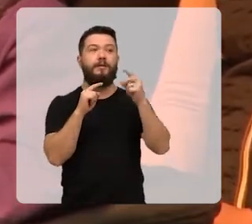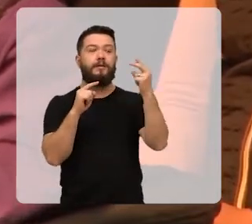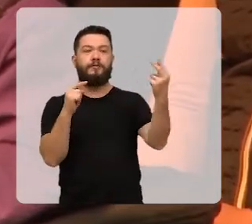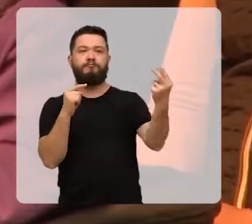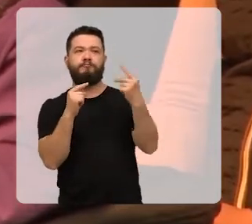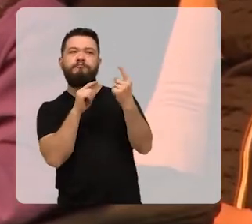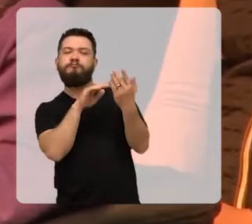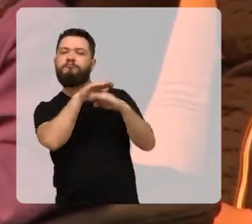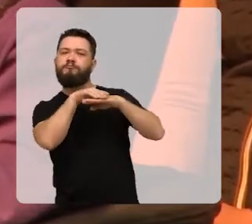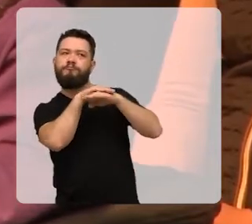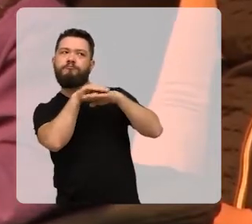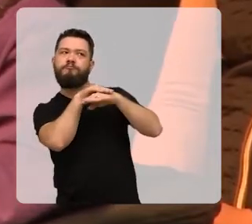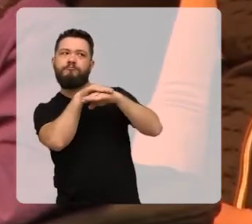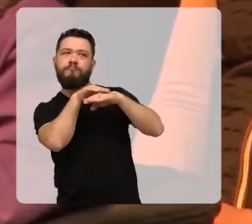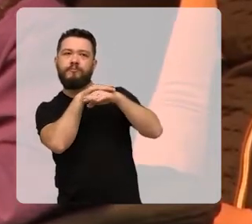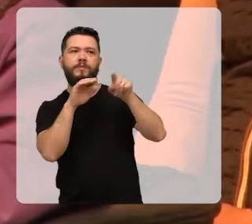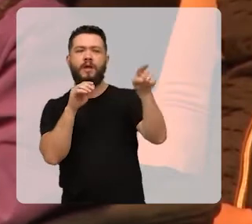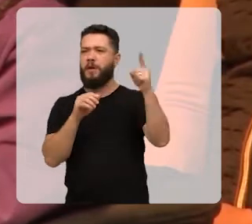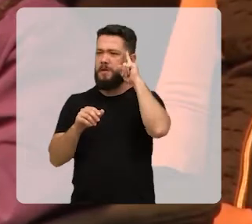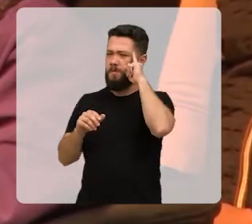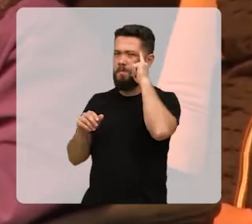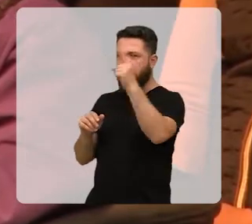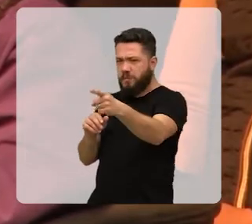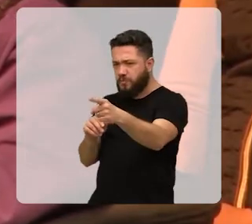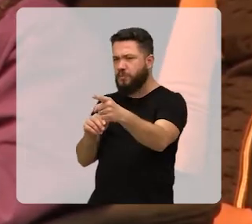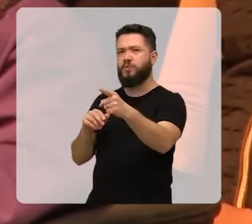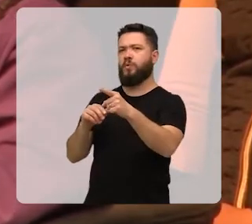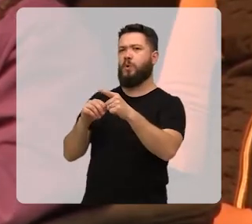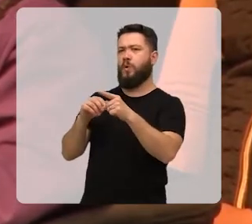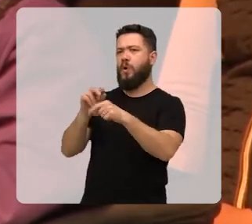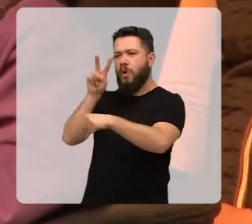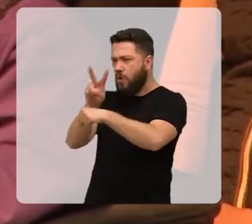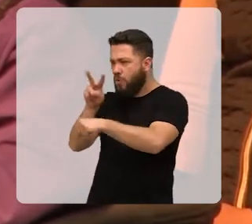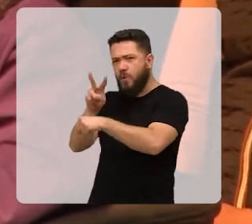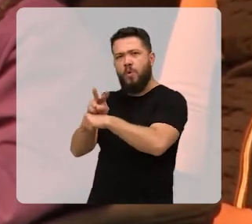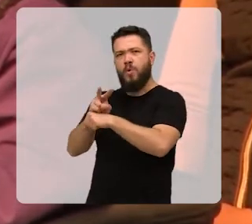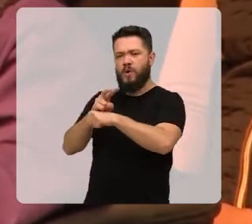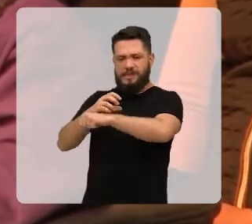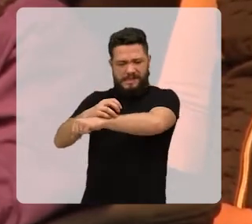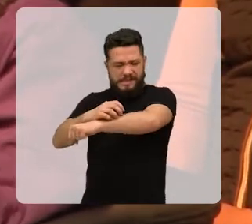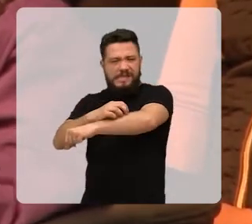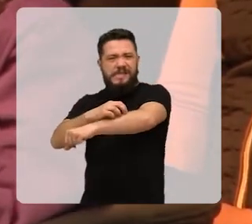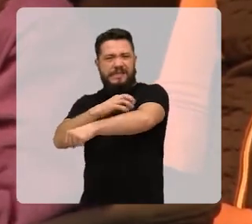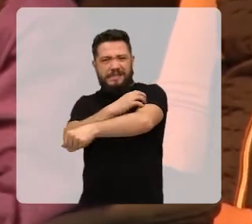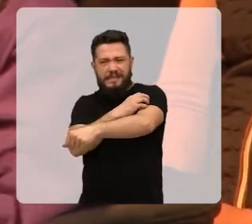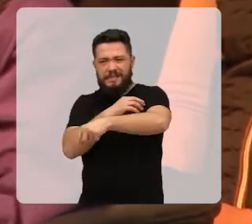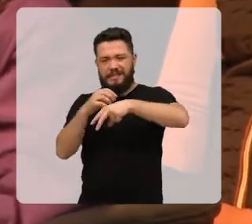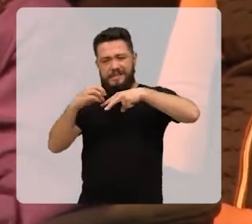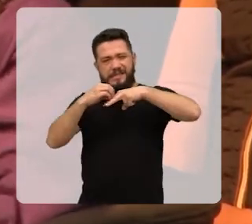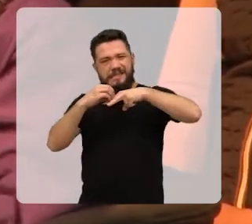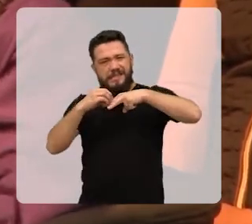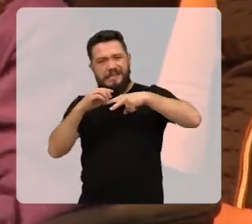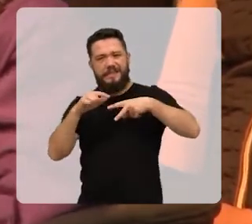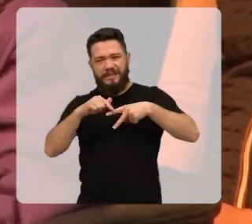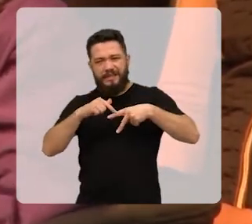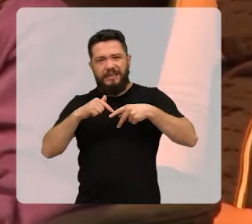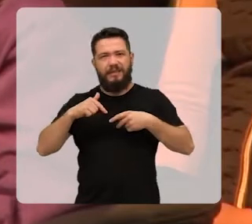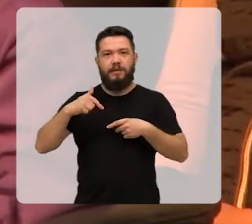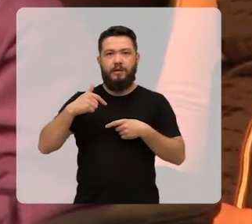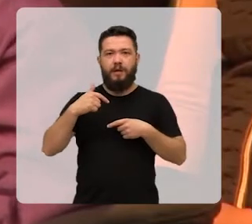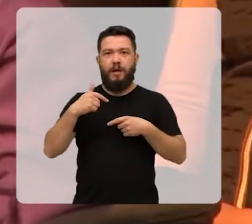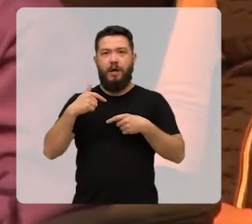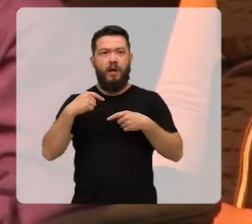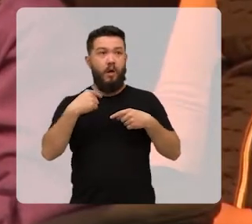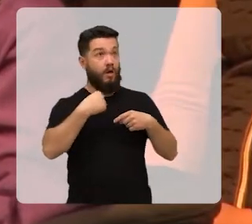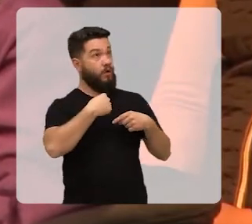recomendou aplicar sulfa nas feridas da queimadura que salvou a minha perna. Eu sou holandesa.